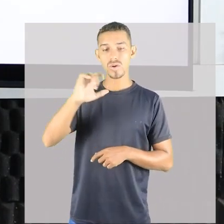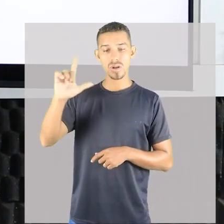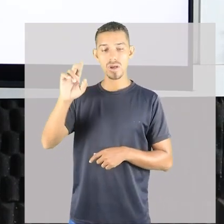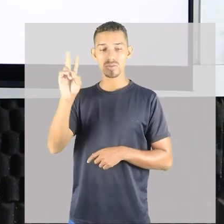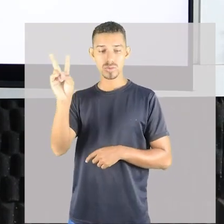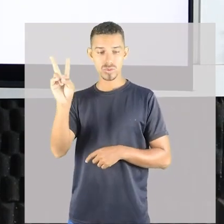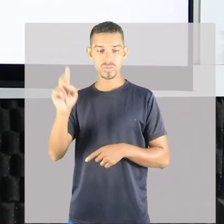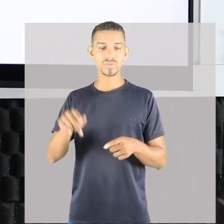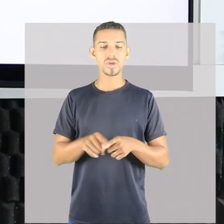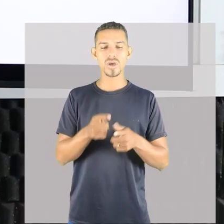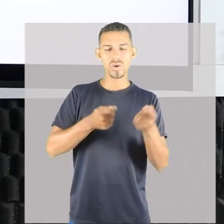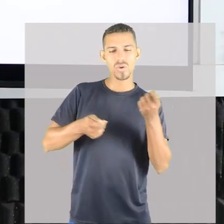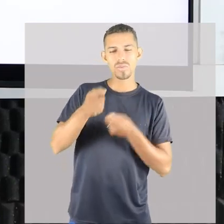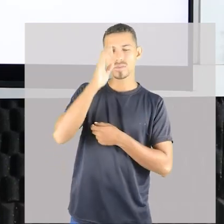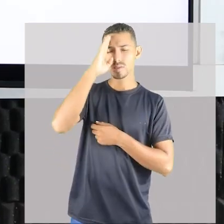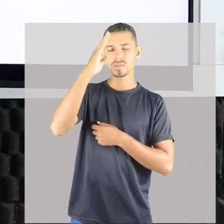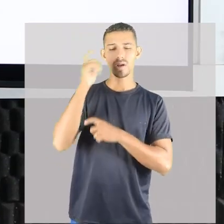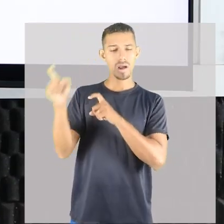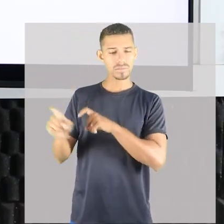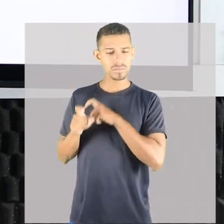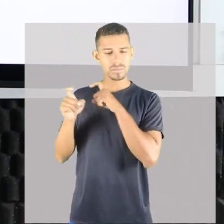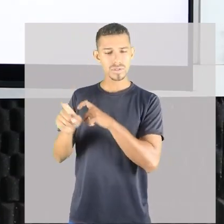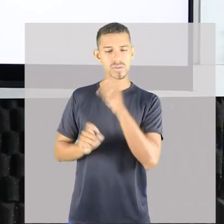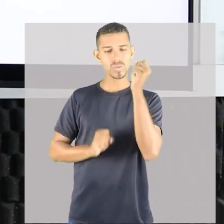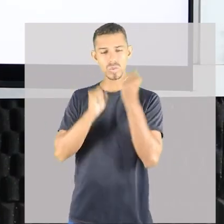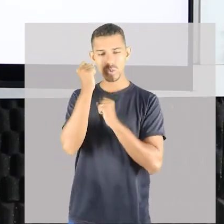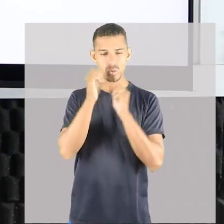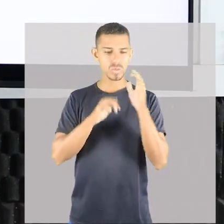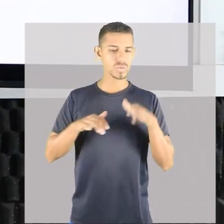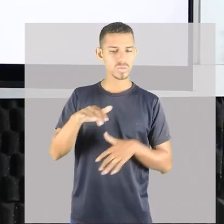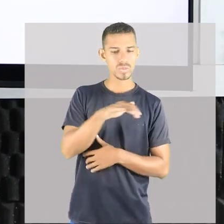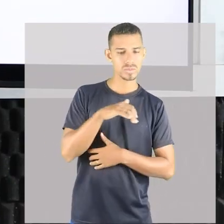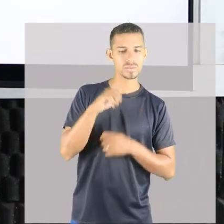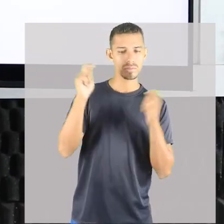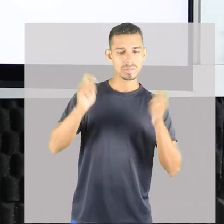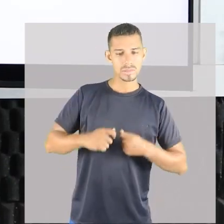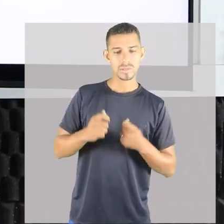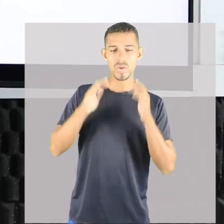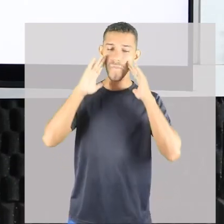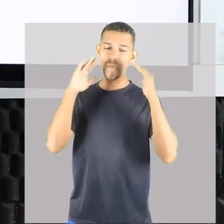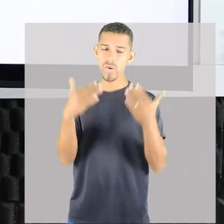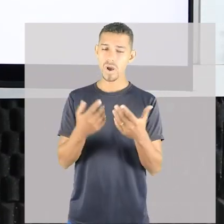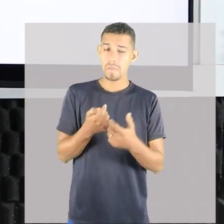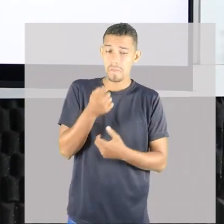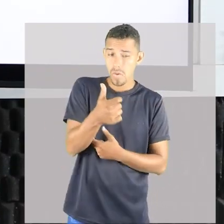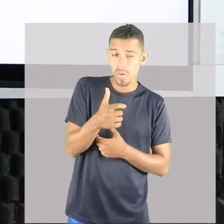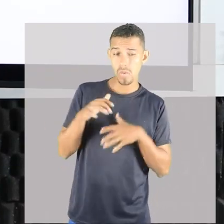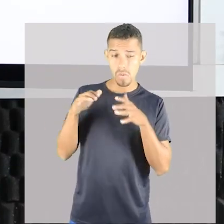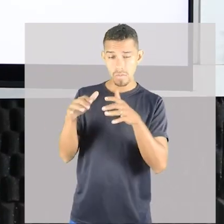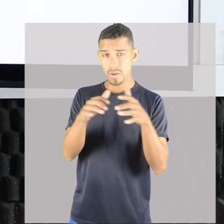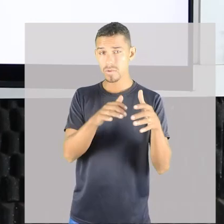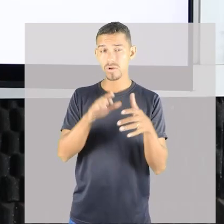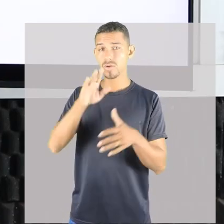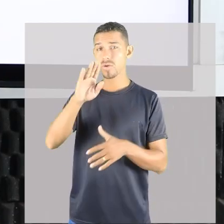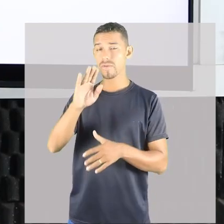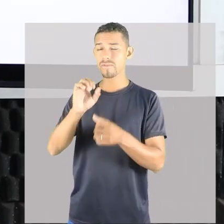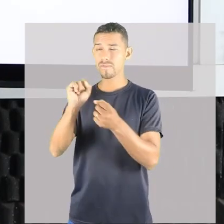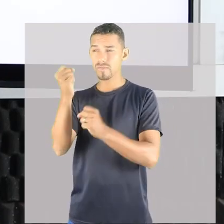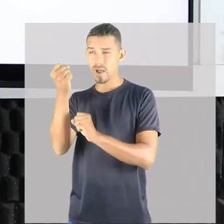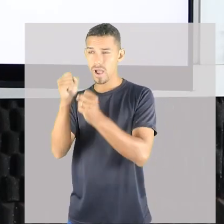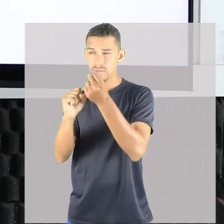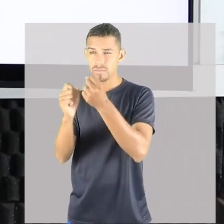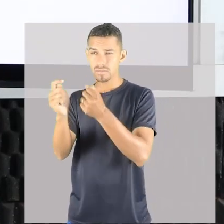centros fabris. Então, olha só, nós temos ainda um Império Russo, ainda